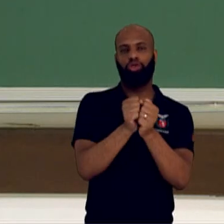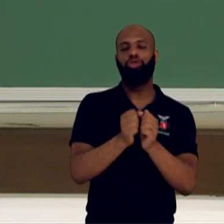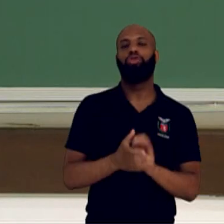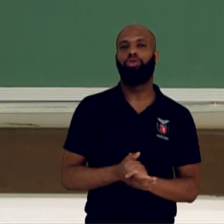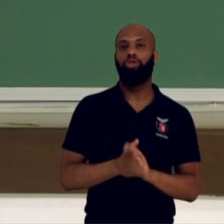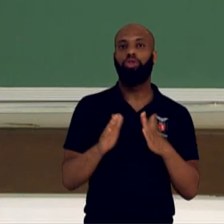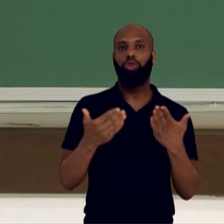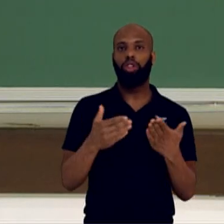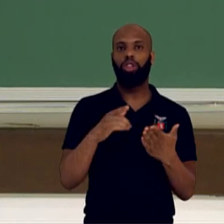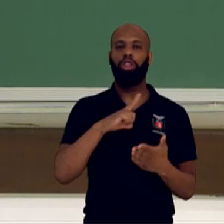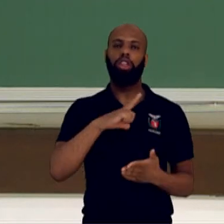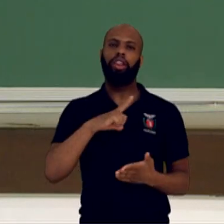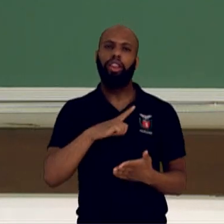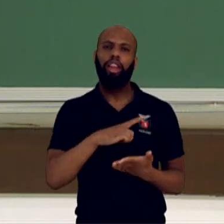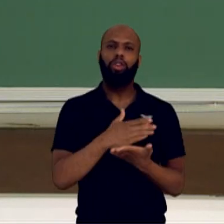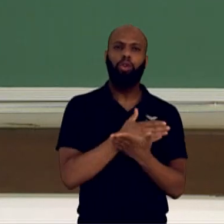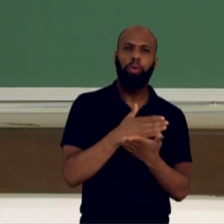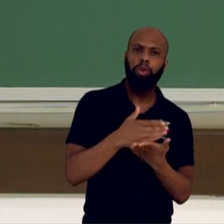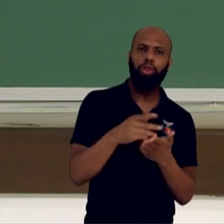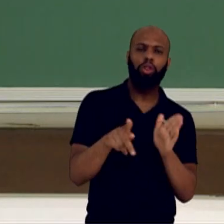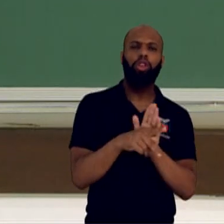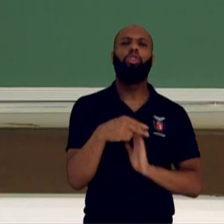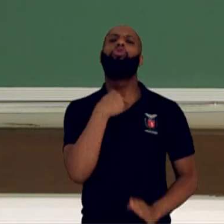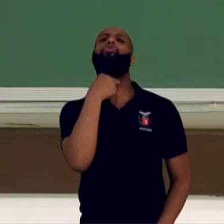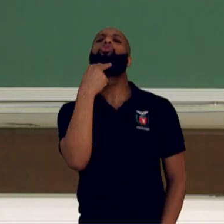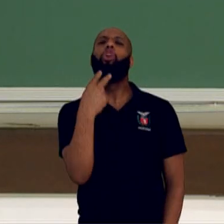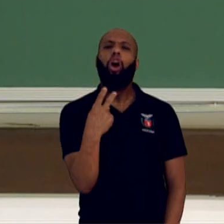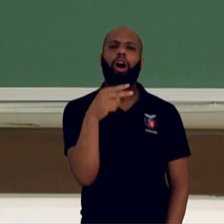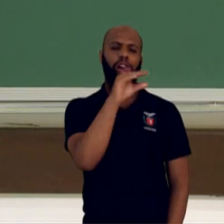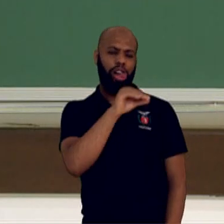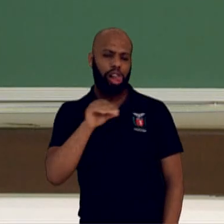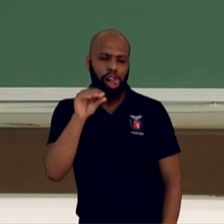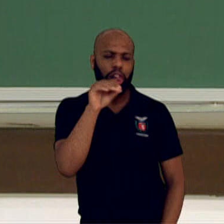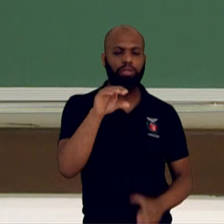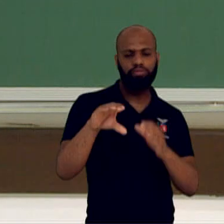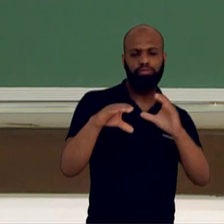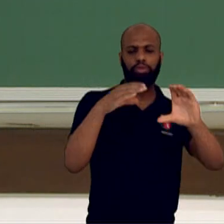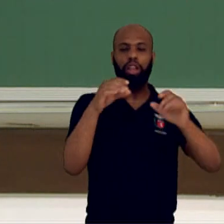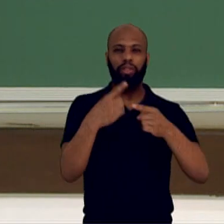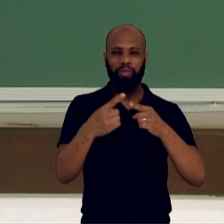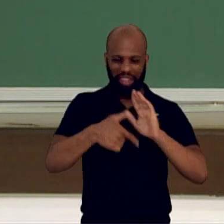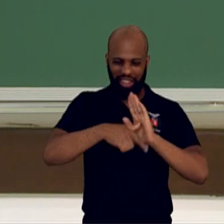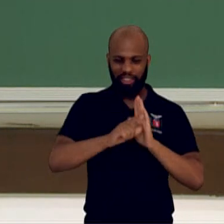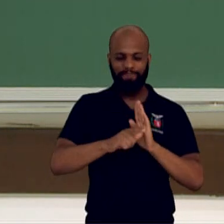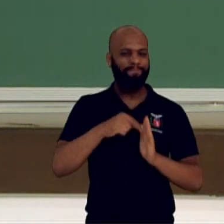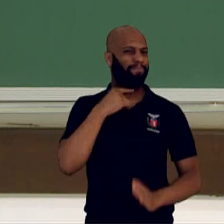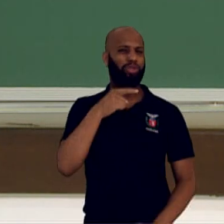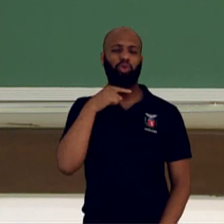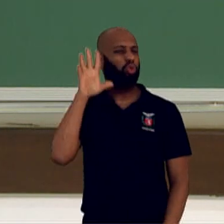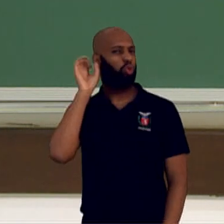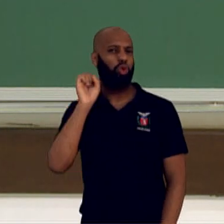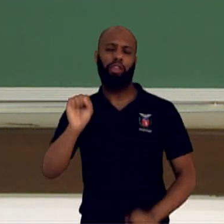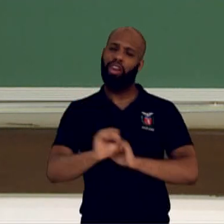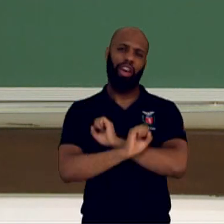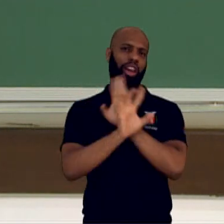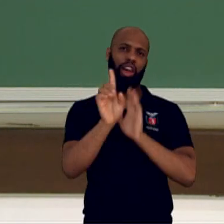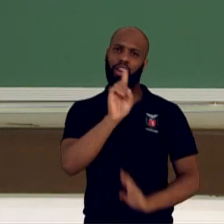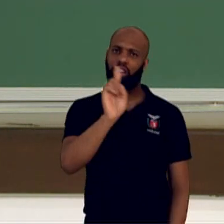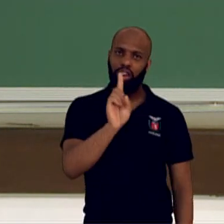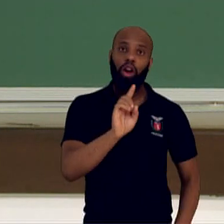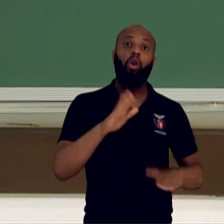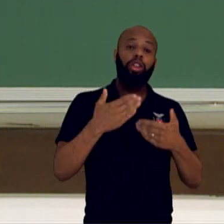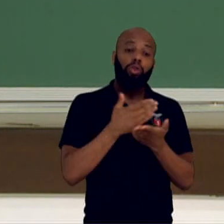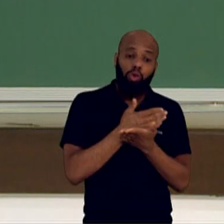aquela sobreposição da voz, né, que ficava ali, eles não escutavam quase direito a voz do nosso DJ,